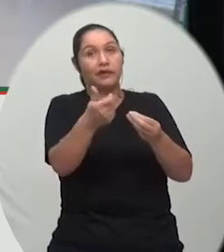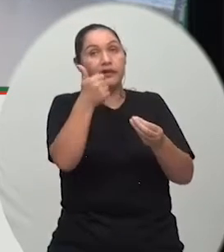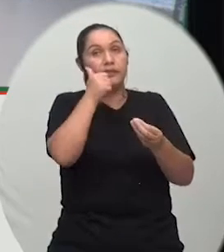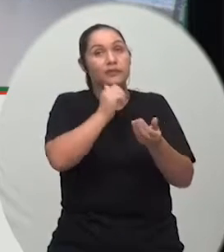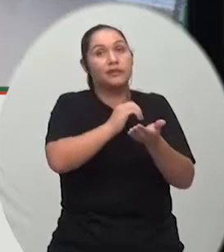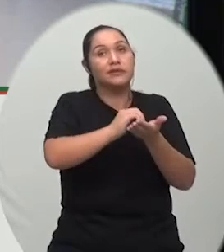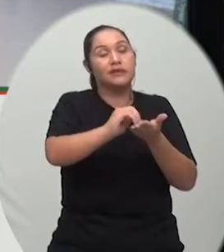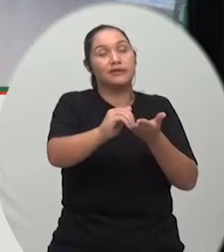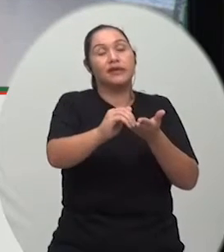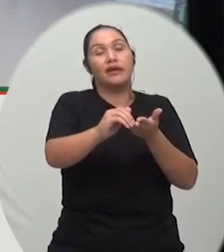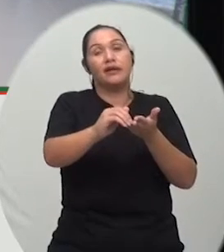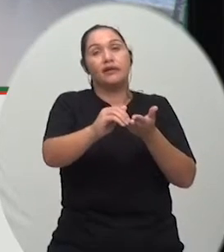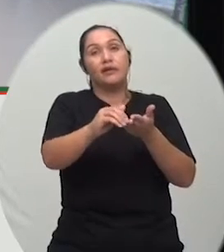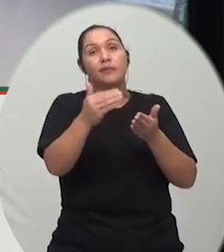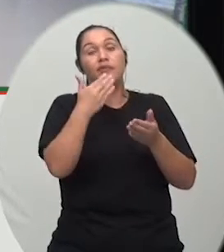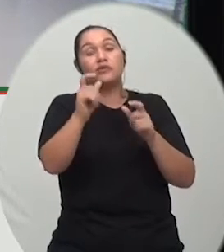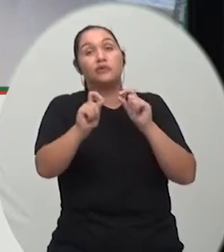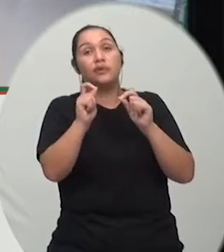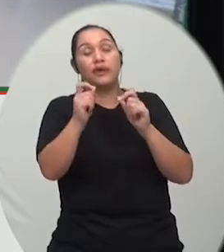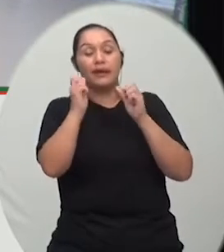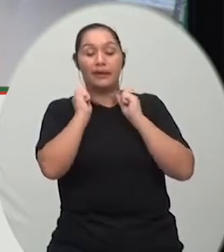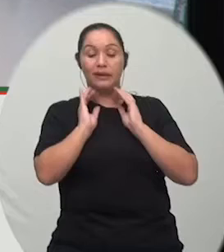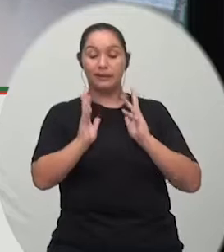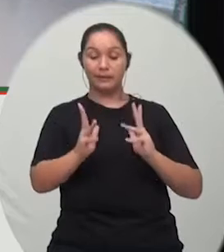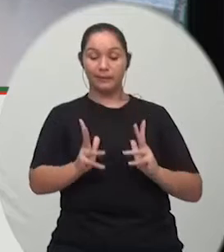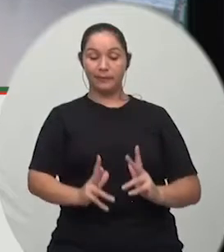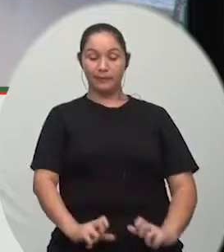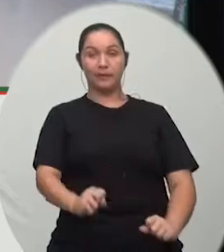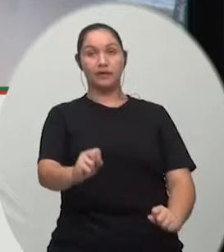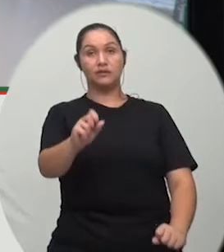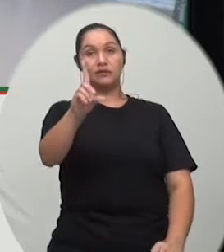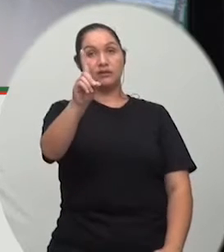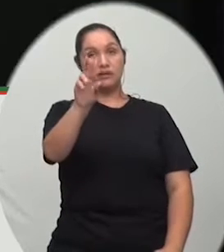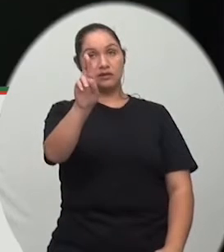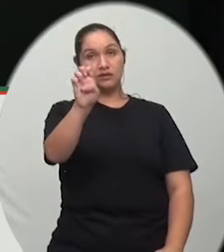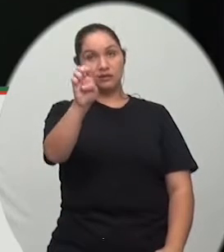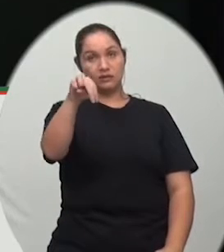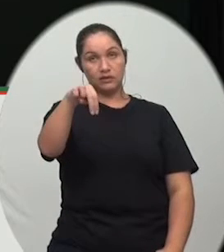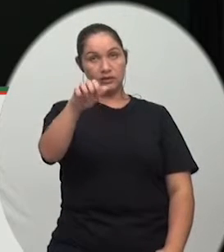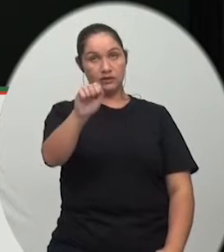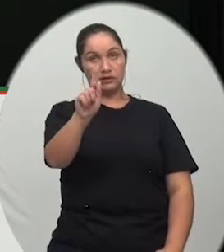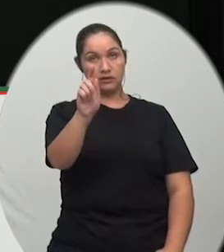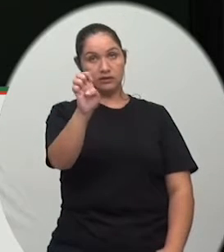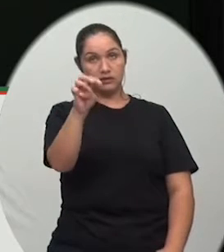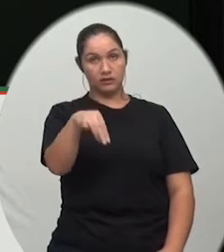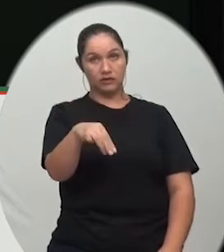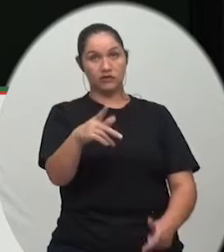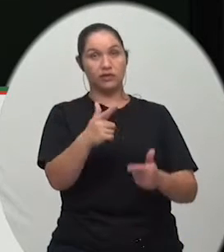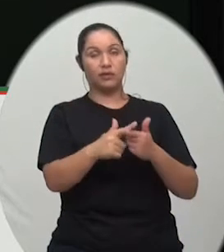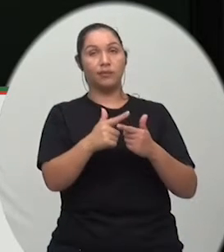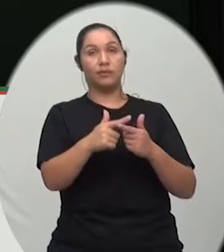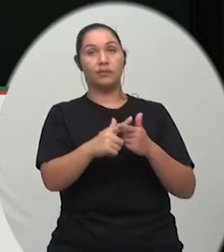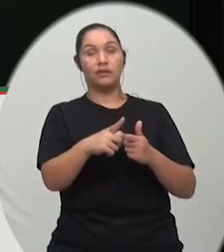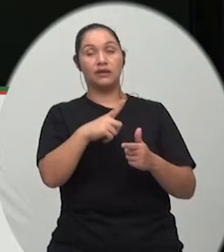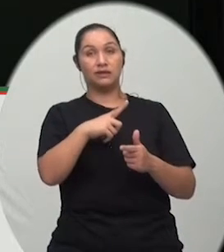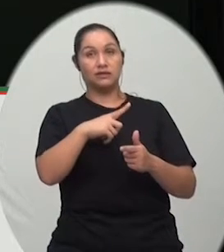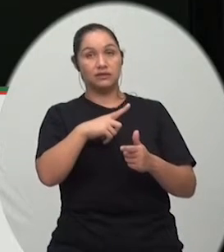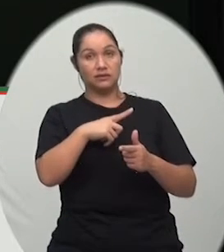a limpeza de toda a drenagem, que tem uma drenagem que ela é paralela ao